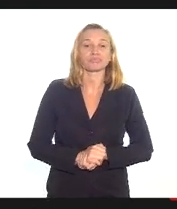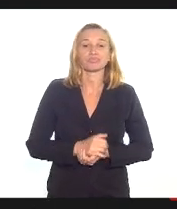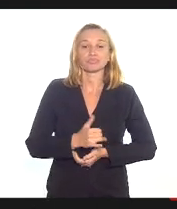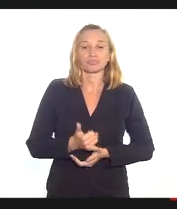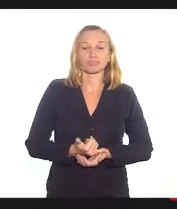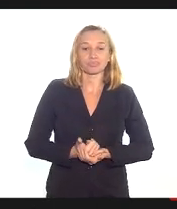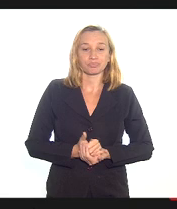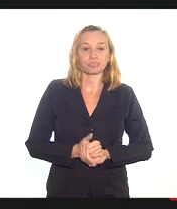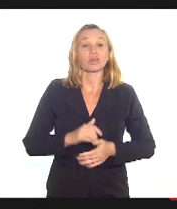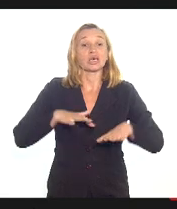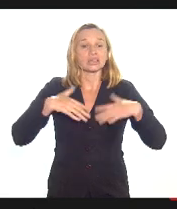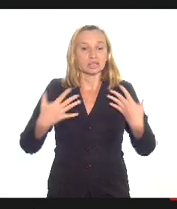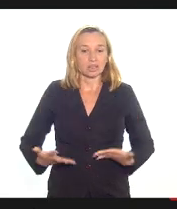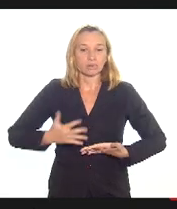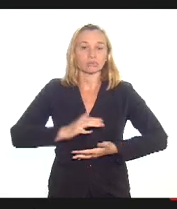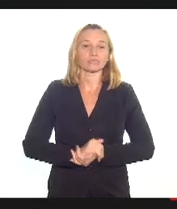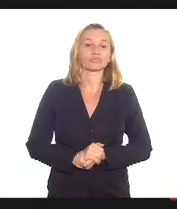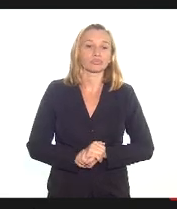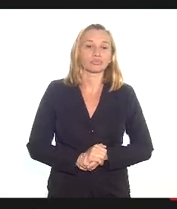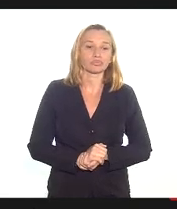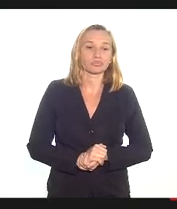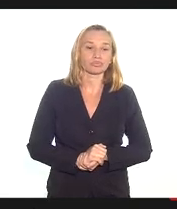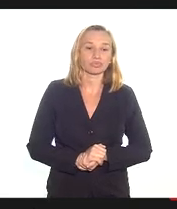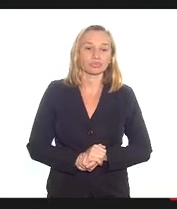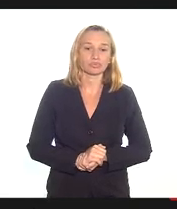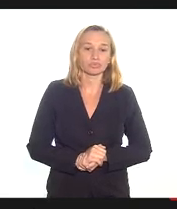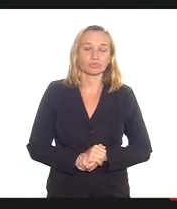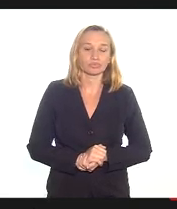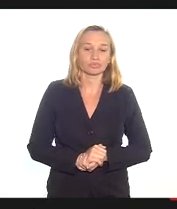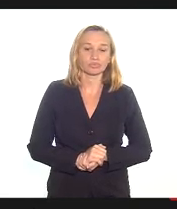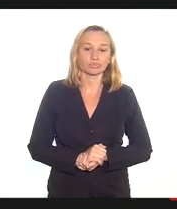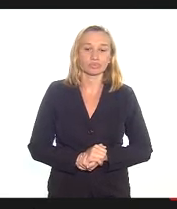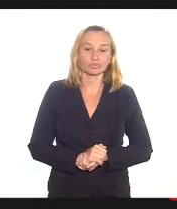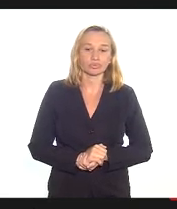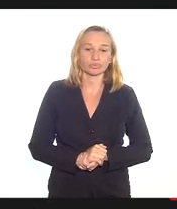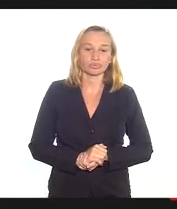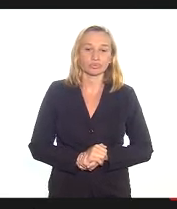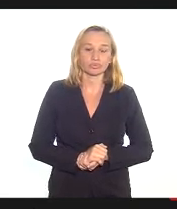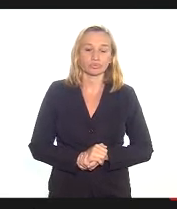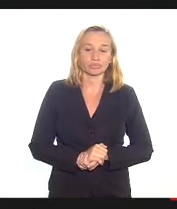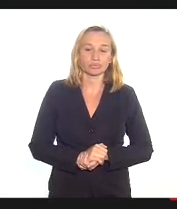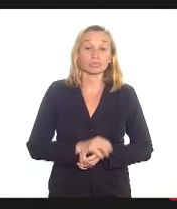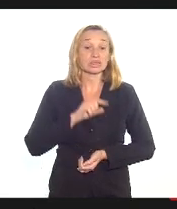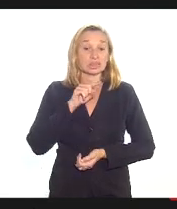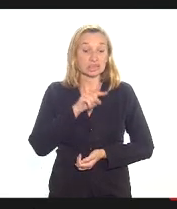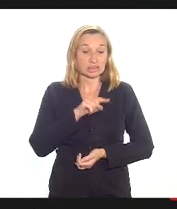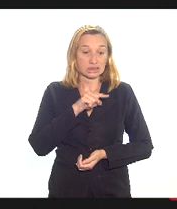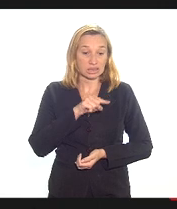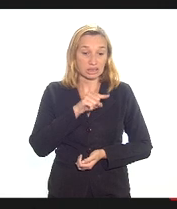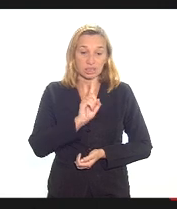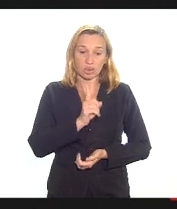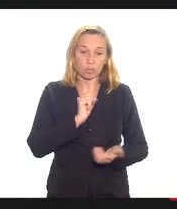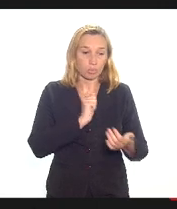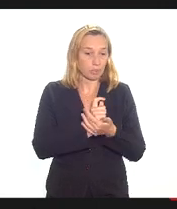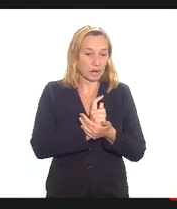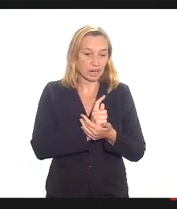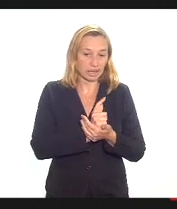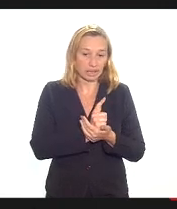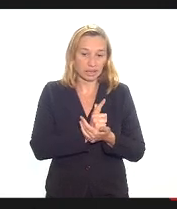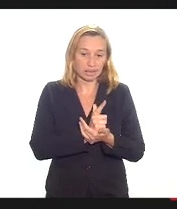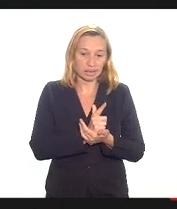perdão. Então, há que se ter em mente que se esses campos não pagam a